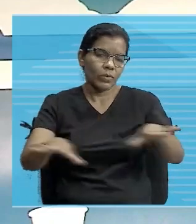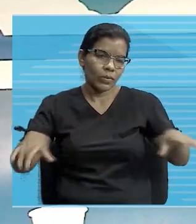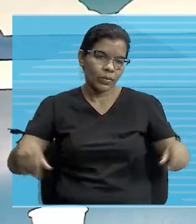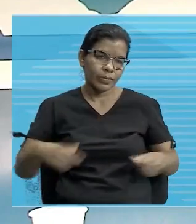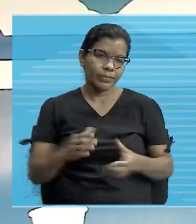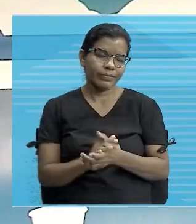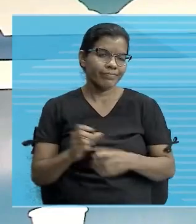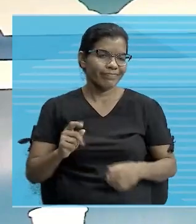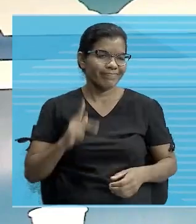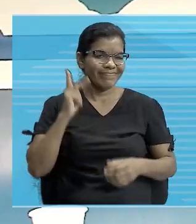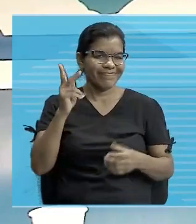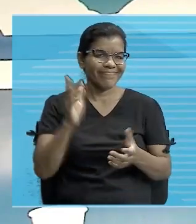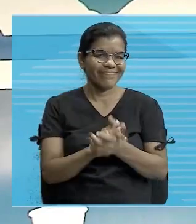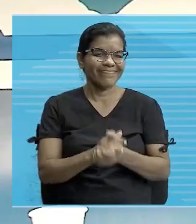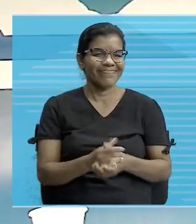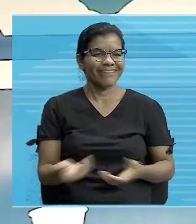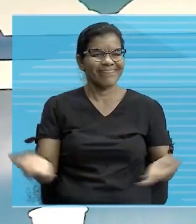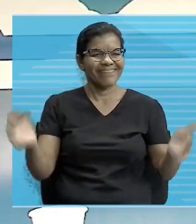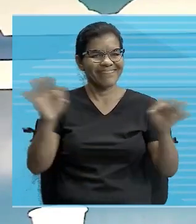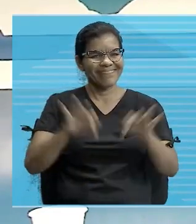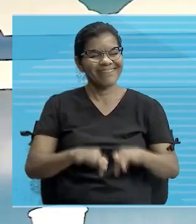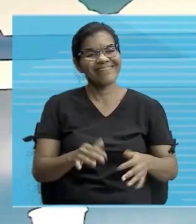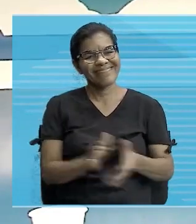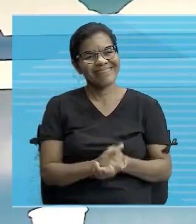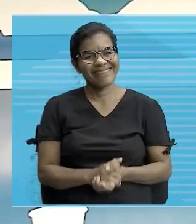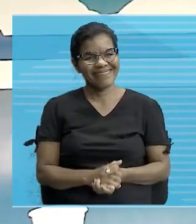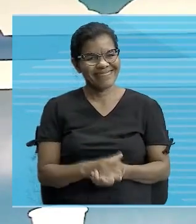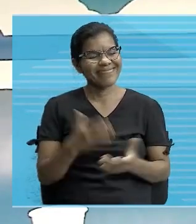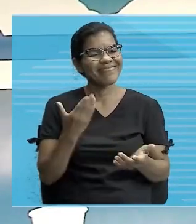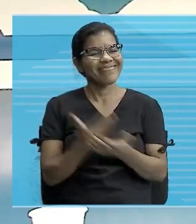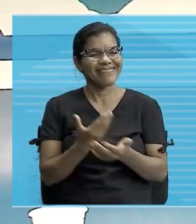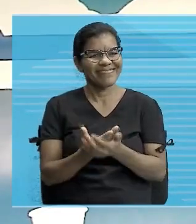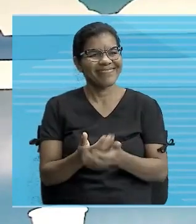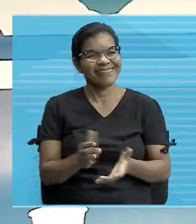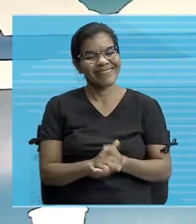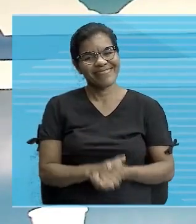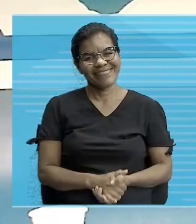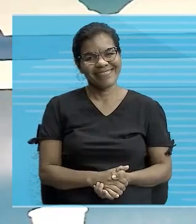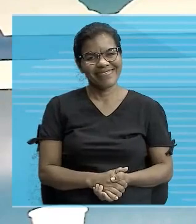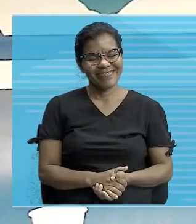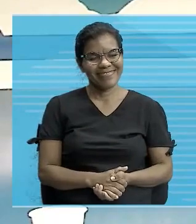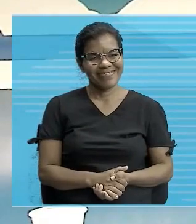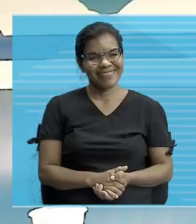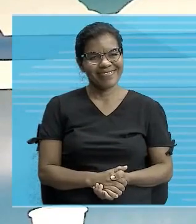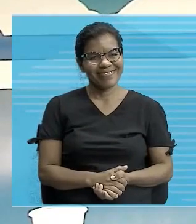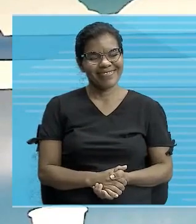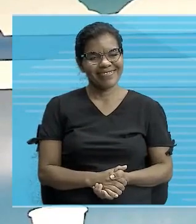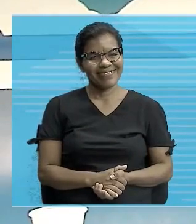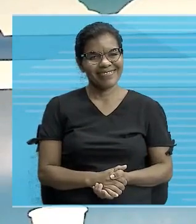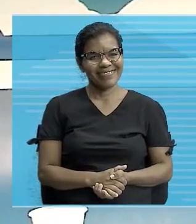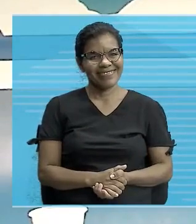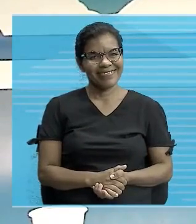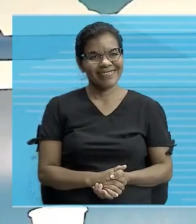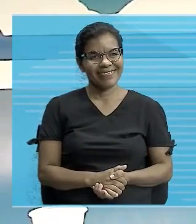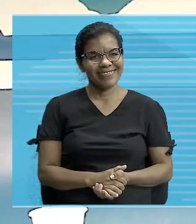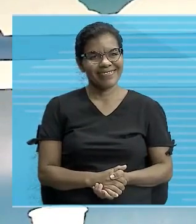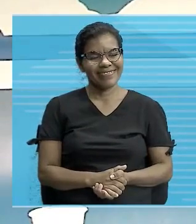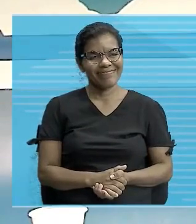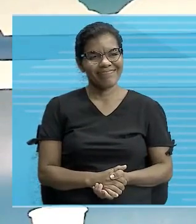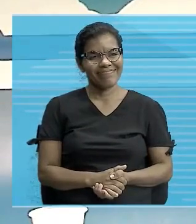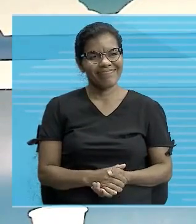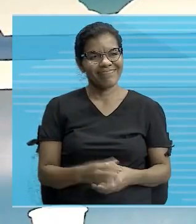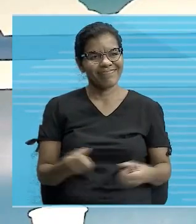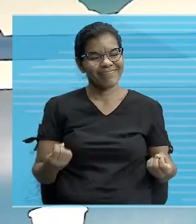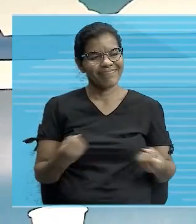os outros. De boa? Estamos fechando, né, Tia Socorro? Tá fechando? Tá fechando a aulinha de hoje, galerinha. Fechando